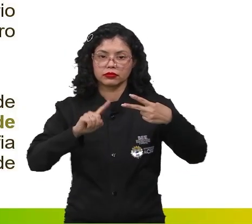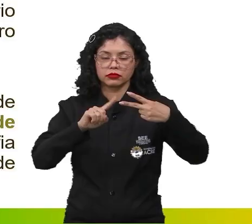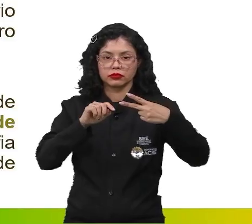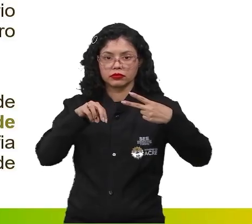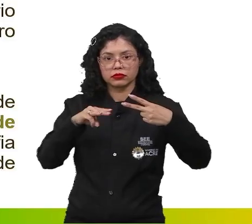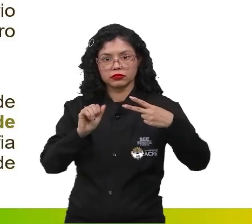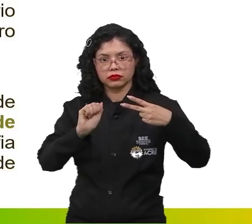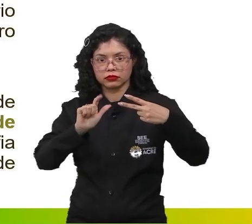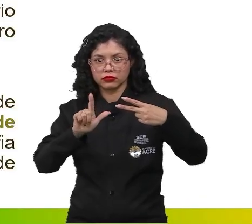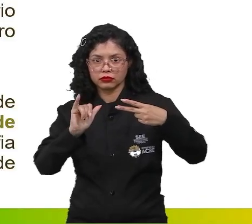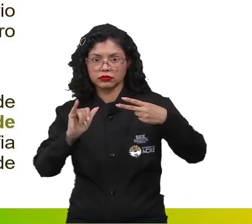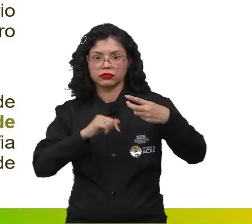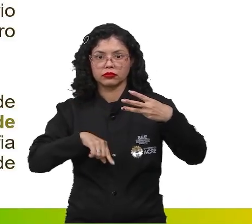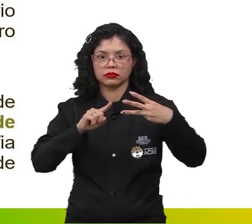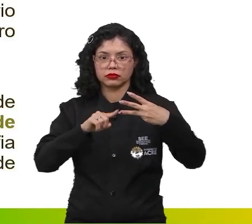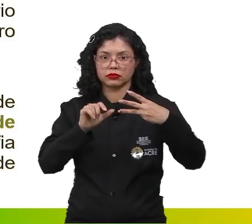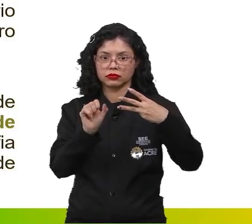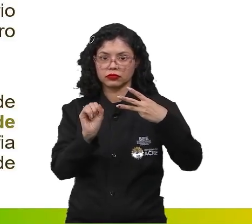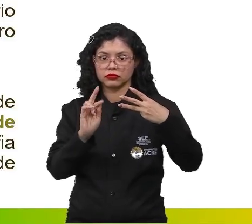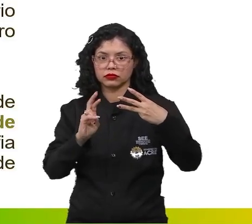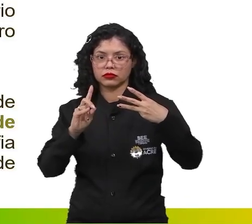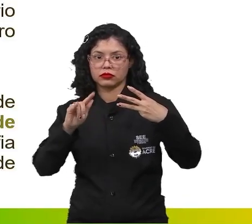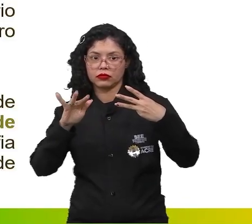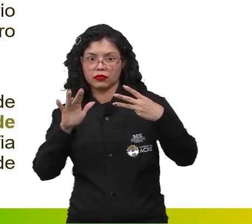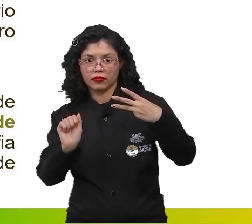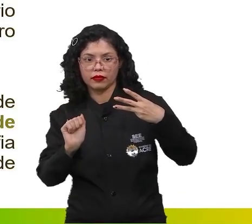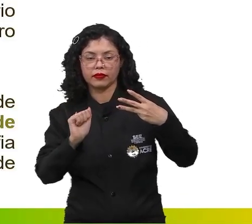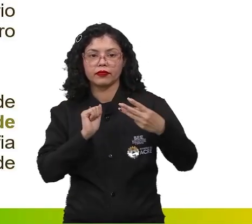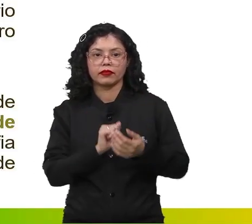Gana, Mali,